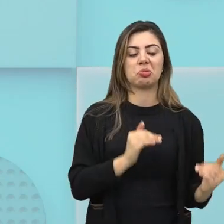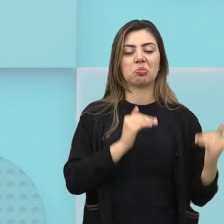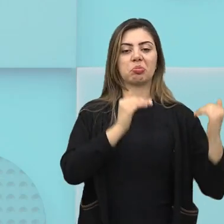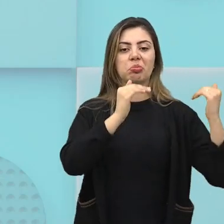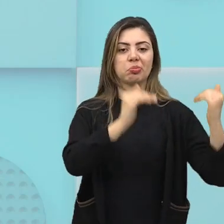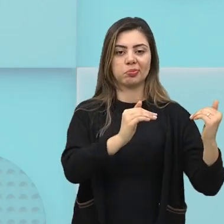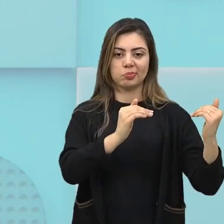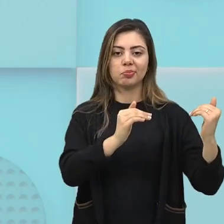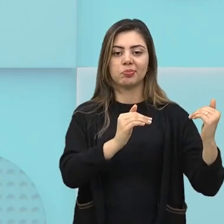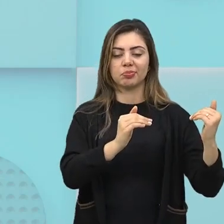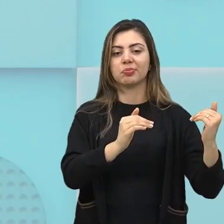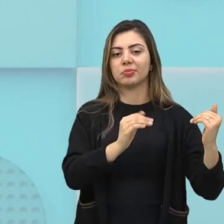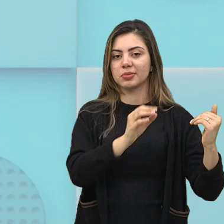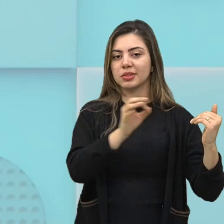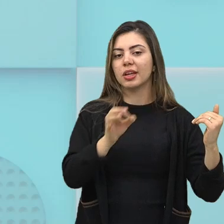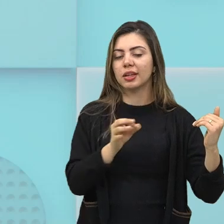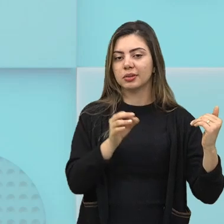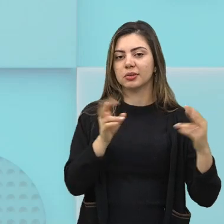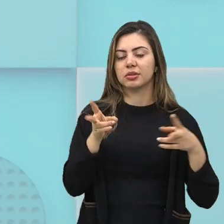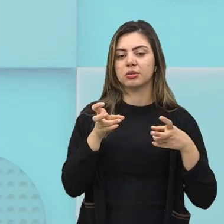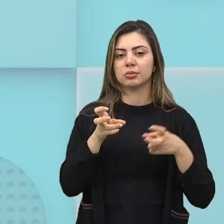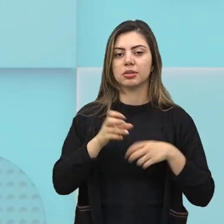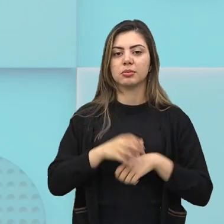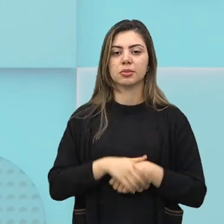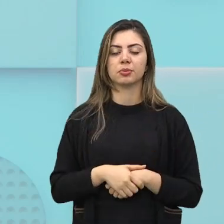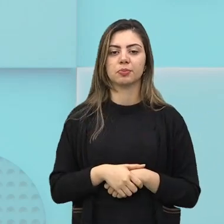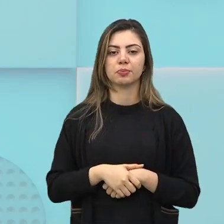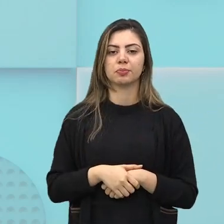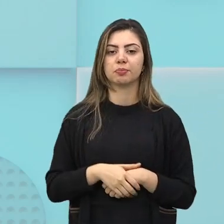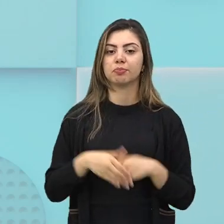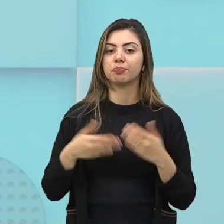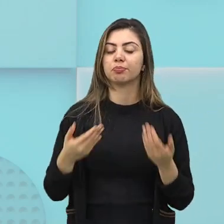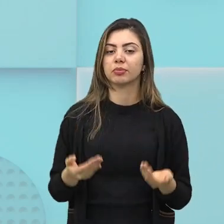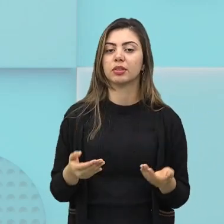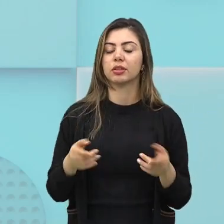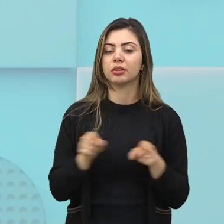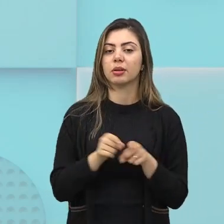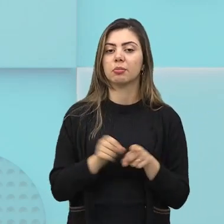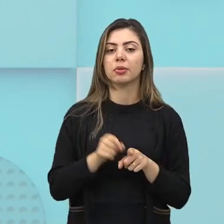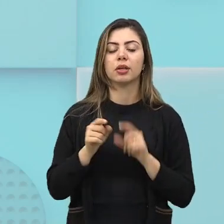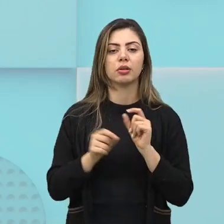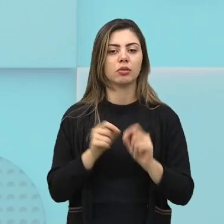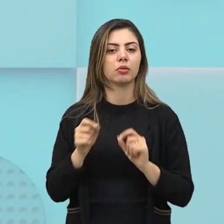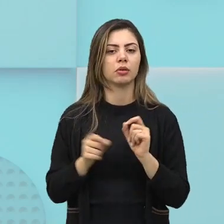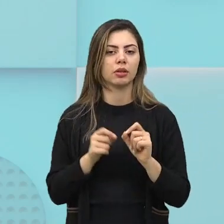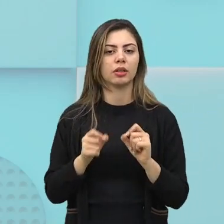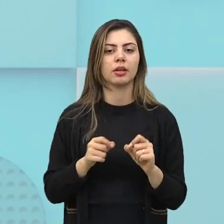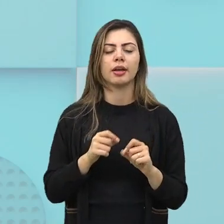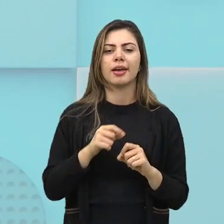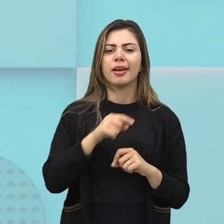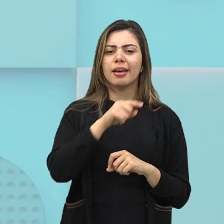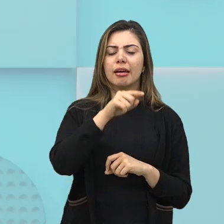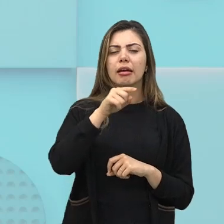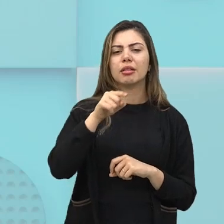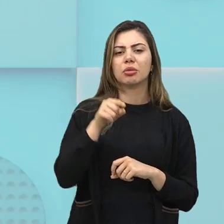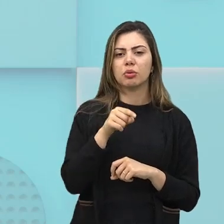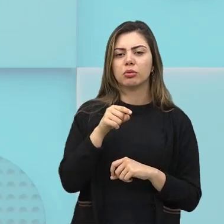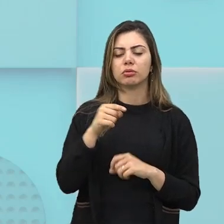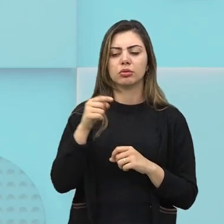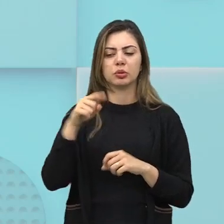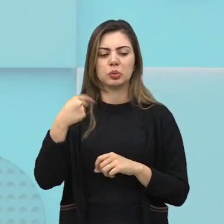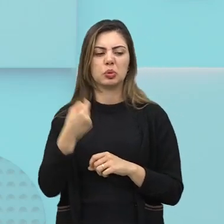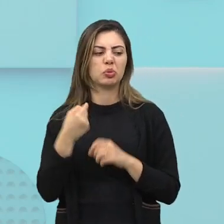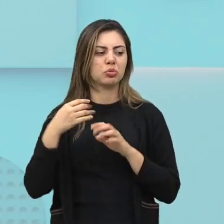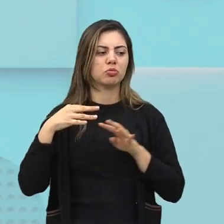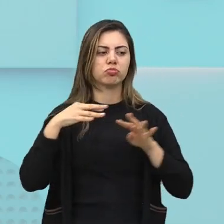do personagem principal, que foi o Bacamarte, né? E a resistência contra essa